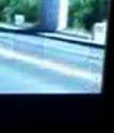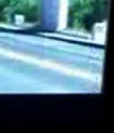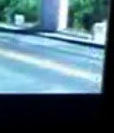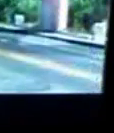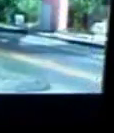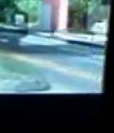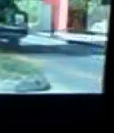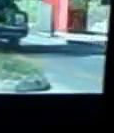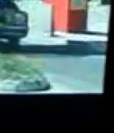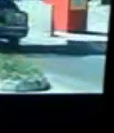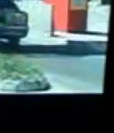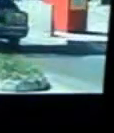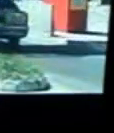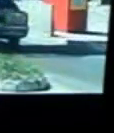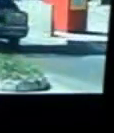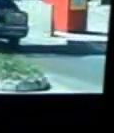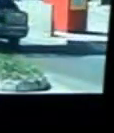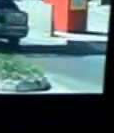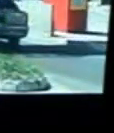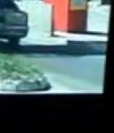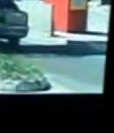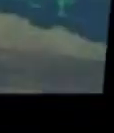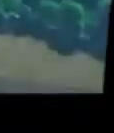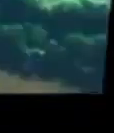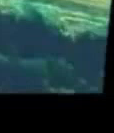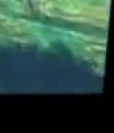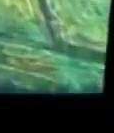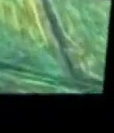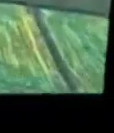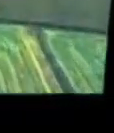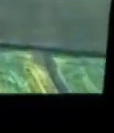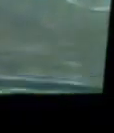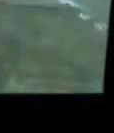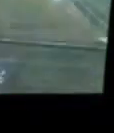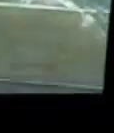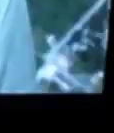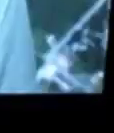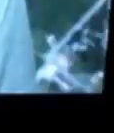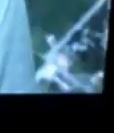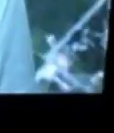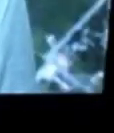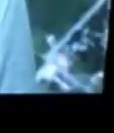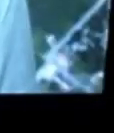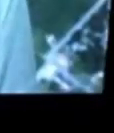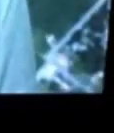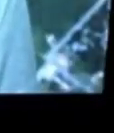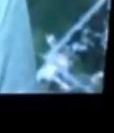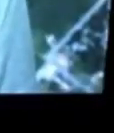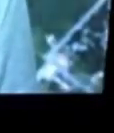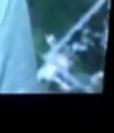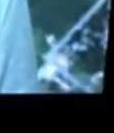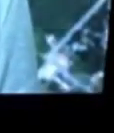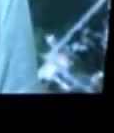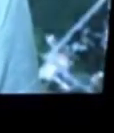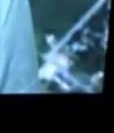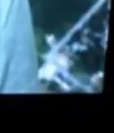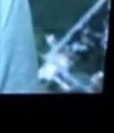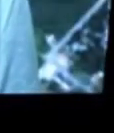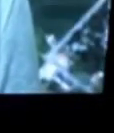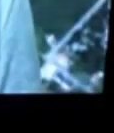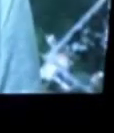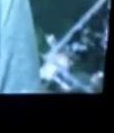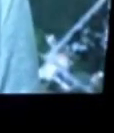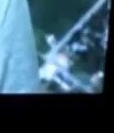cidades, que o crescimento seria 50 por 1. Além de religar os municípios de Forquilinha e de